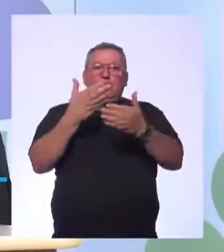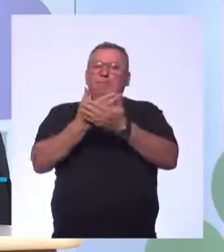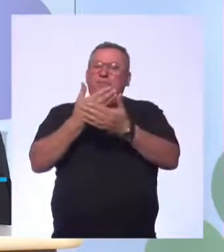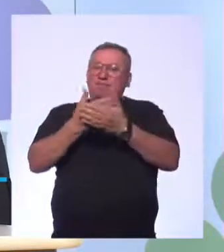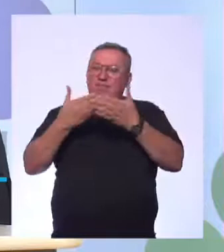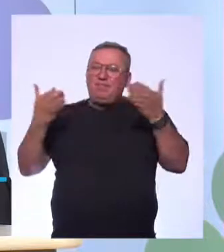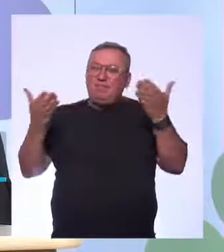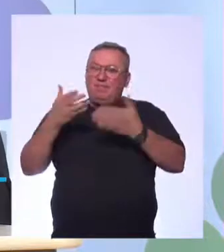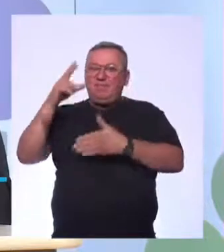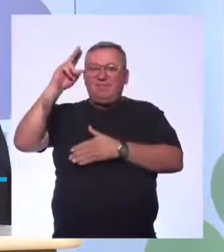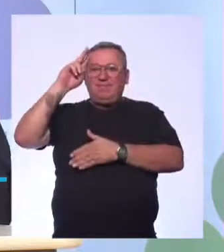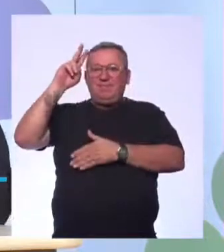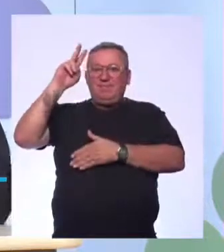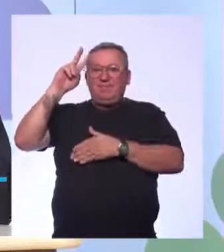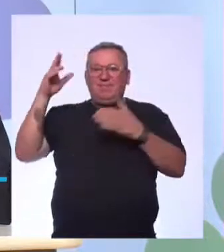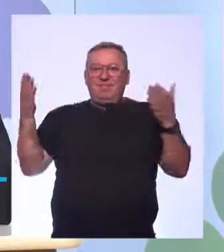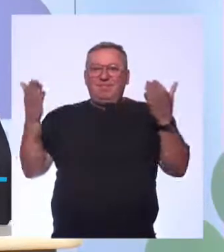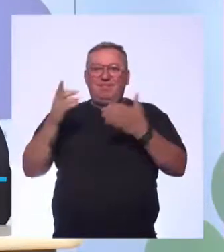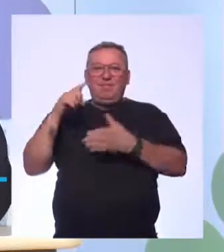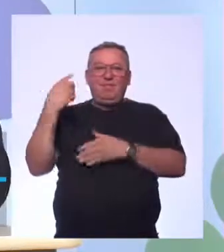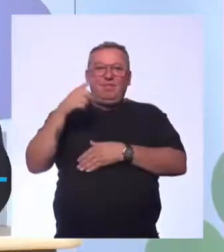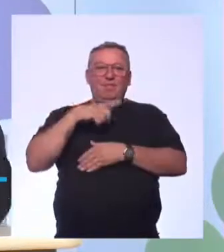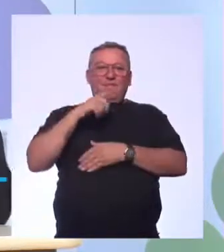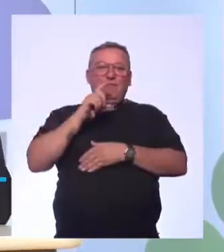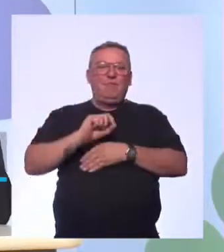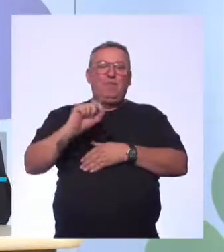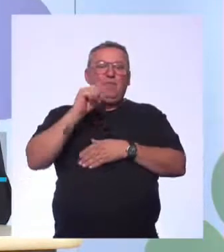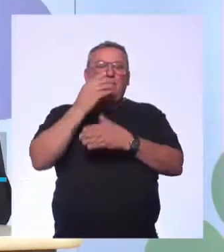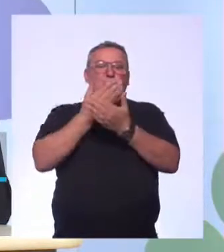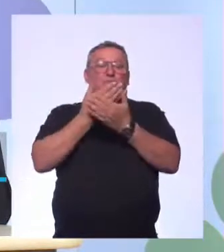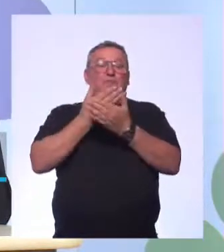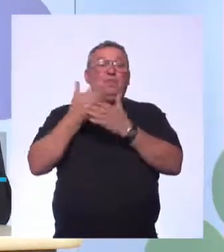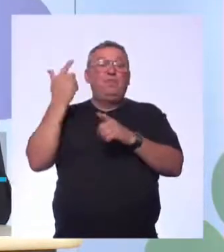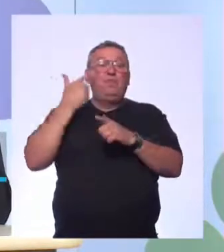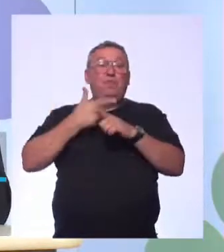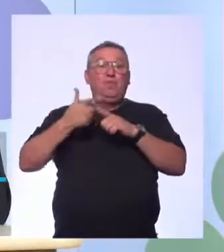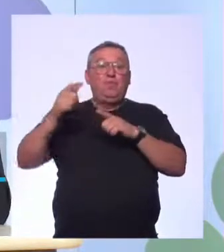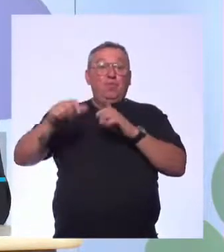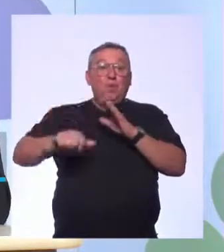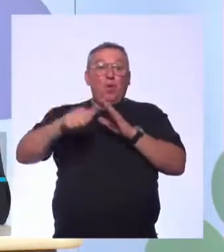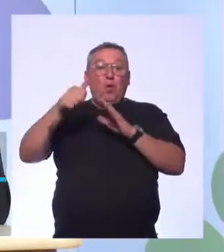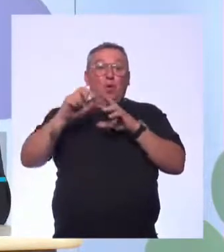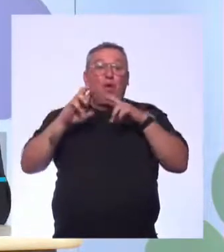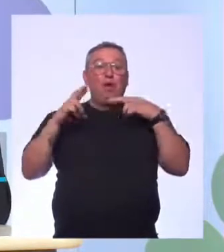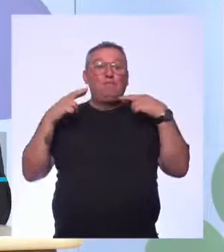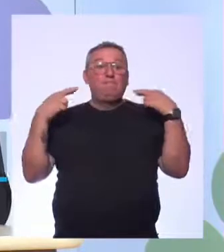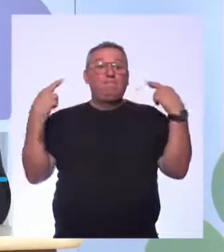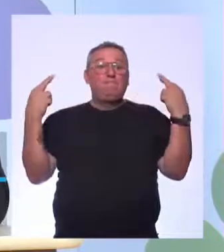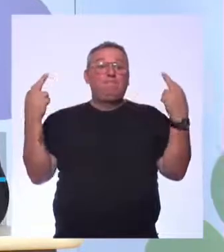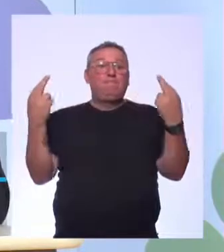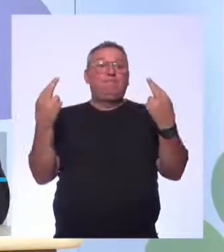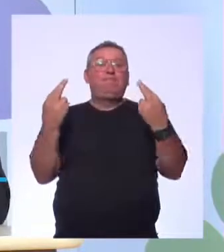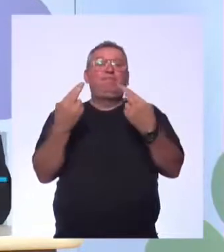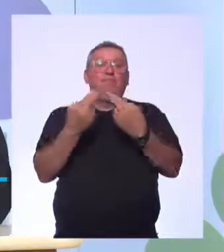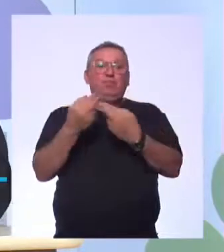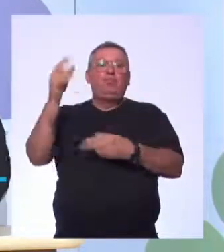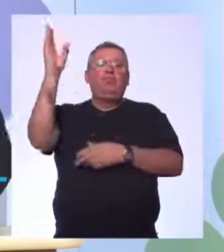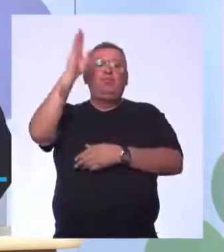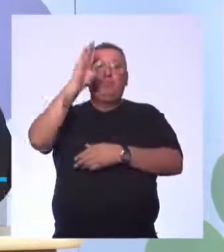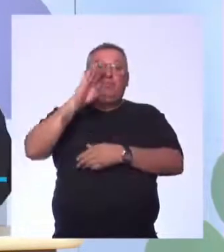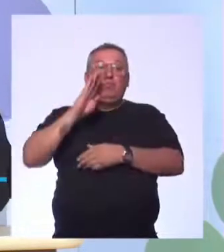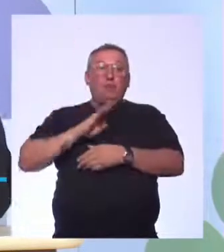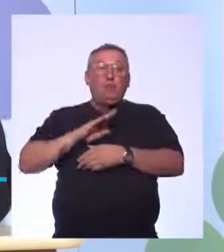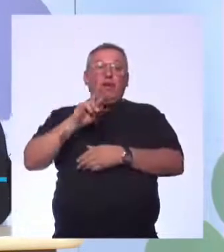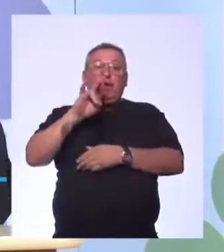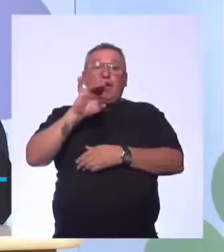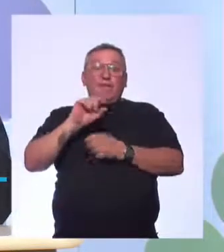de história. Hoje, nós teremos aí uma aula sobre o primeiro reinado no Brasil. E quem vai